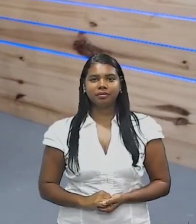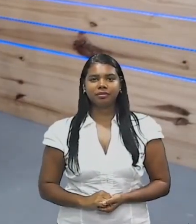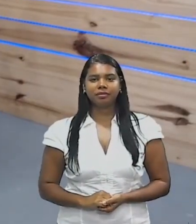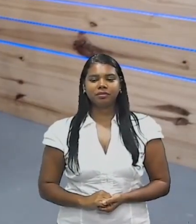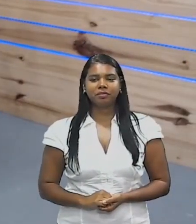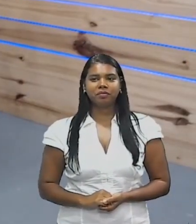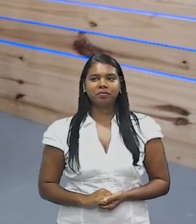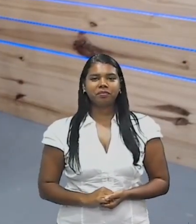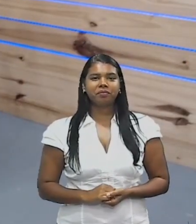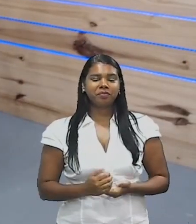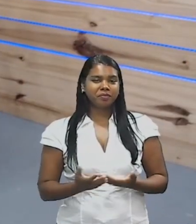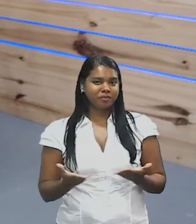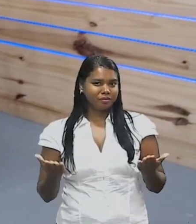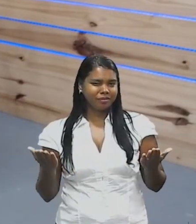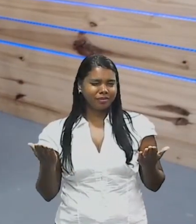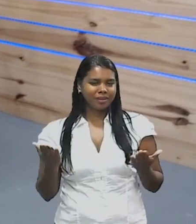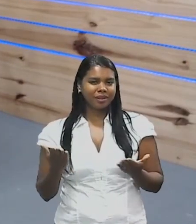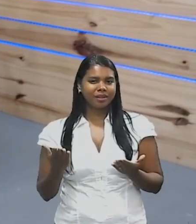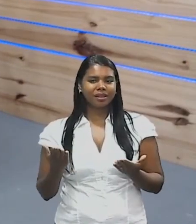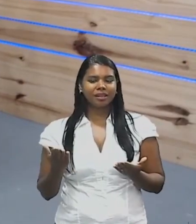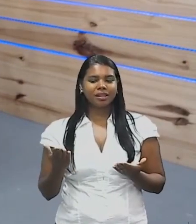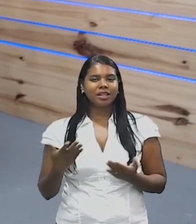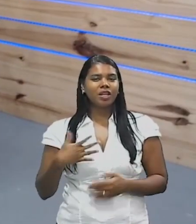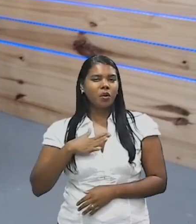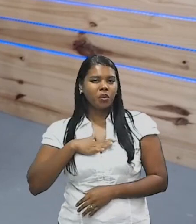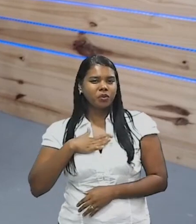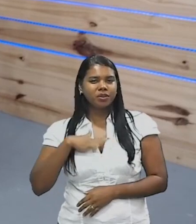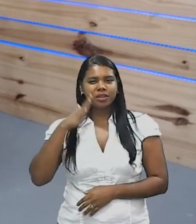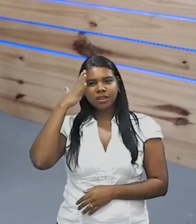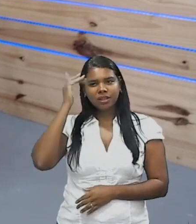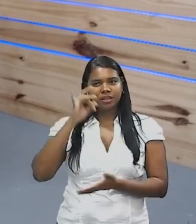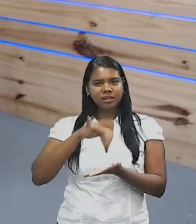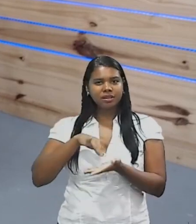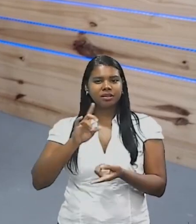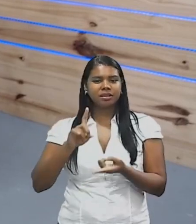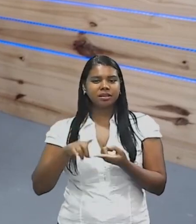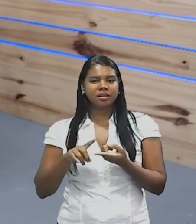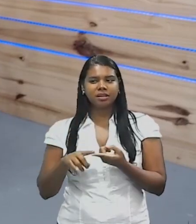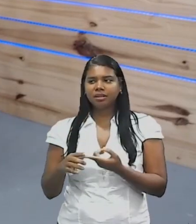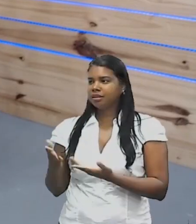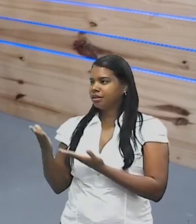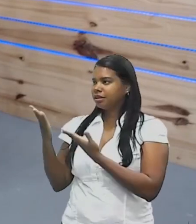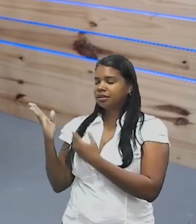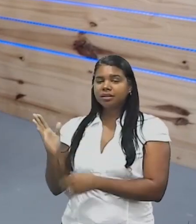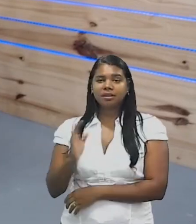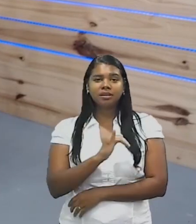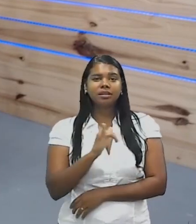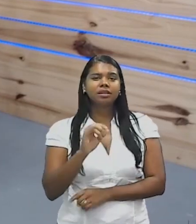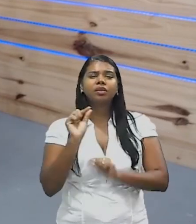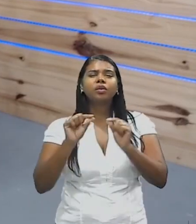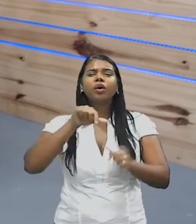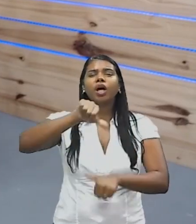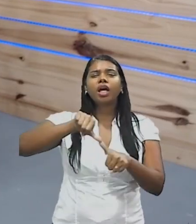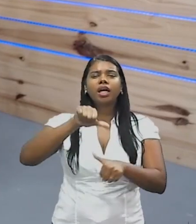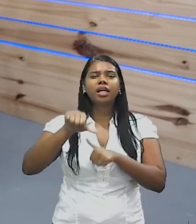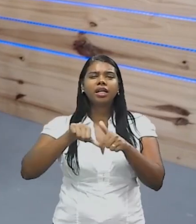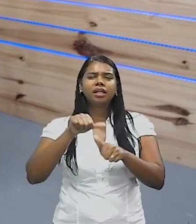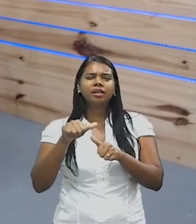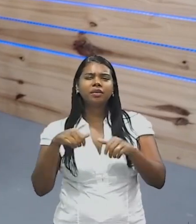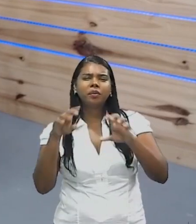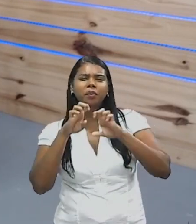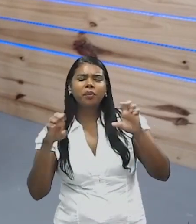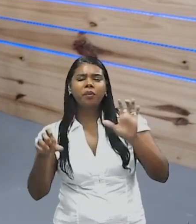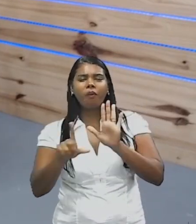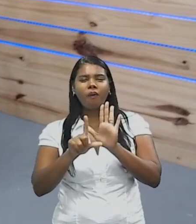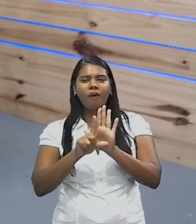Então vamos lá. A gente gostaria de saber, instrutora Adriana Duarte, o que mudou no marketing com a Lei